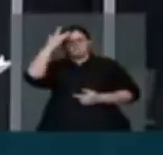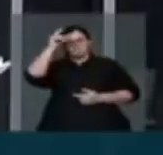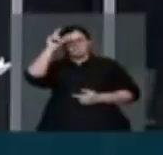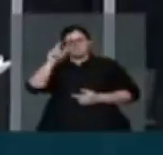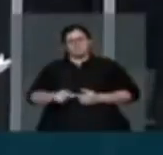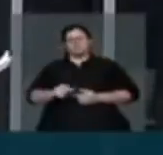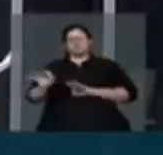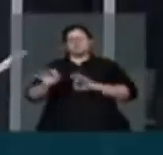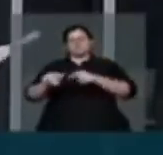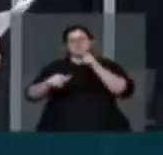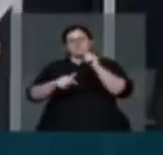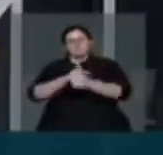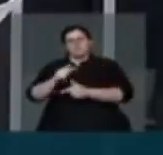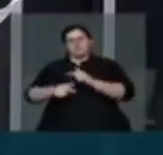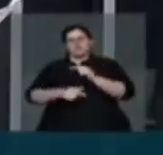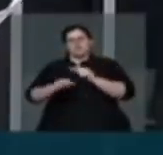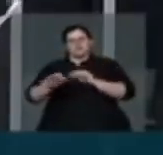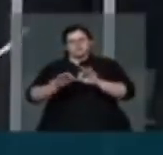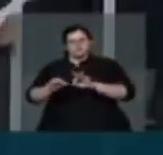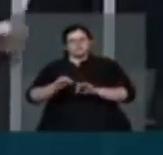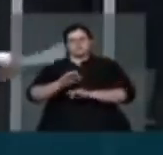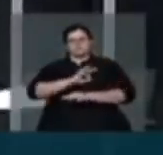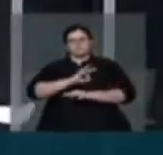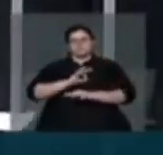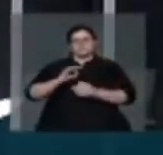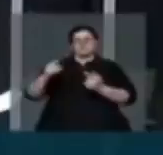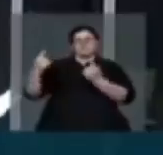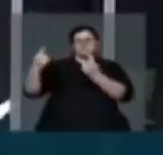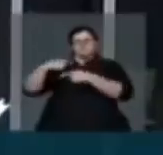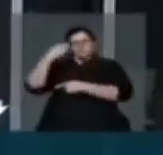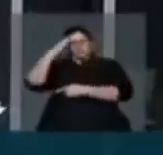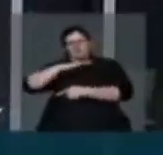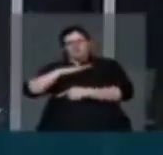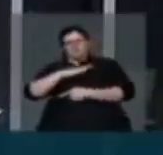organizações evangélicas, como milícias e narcotráfico.